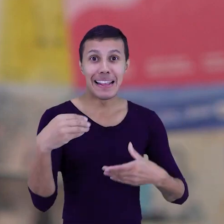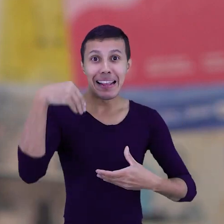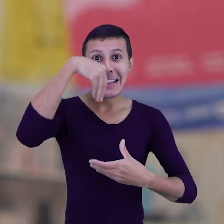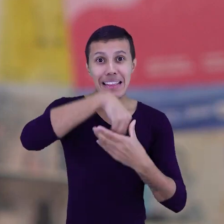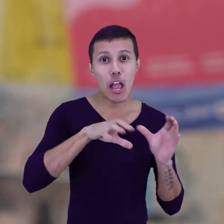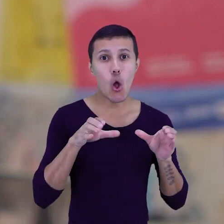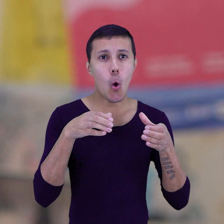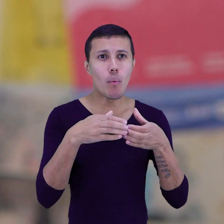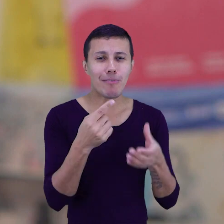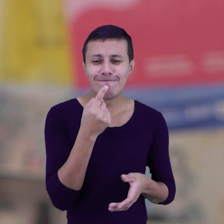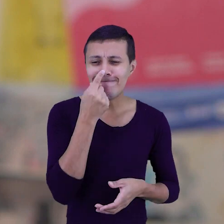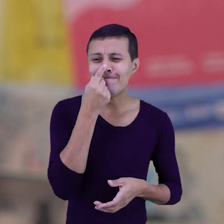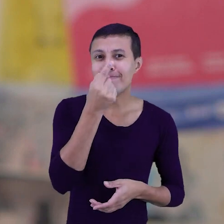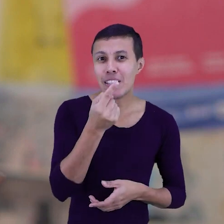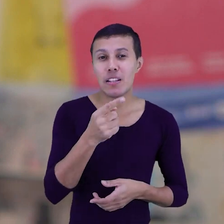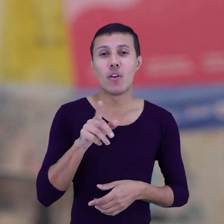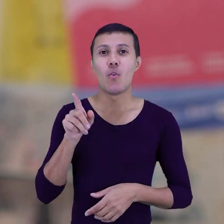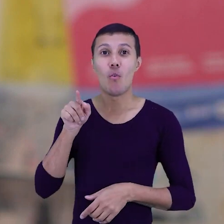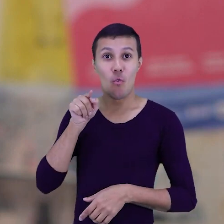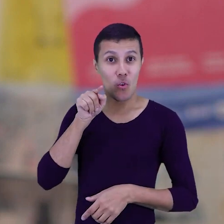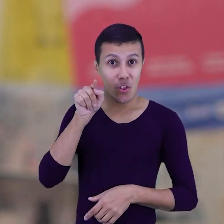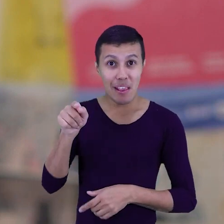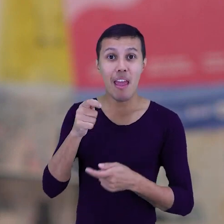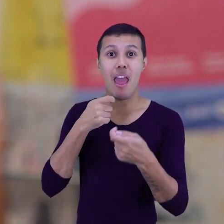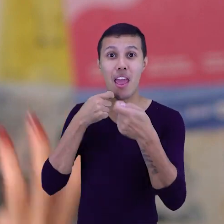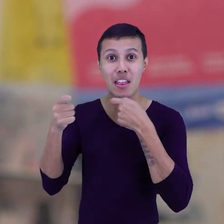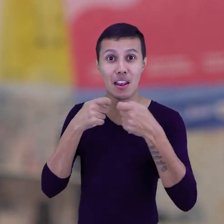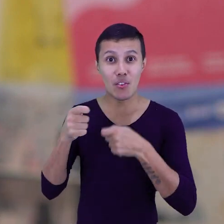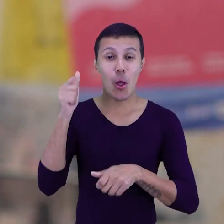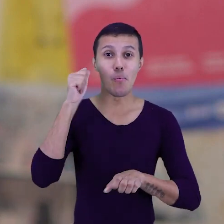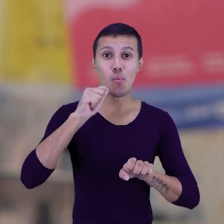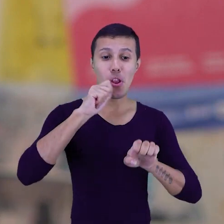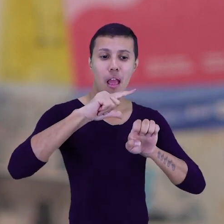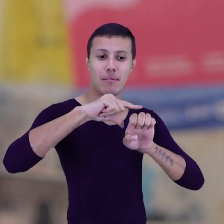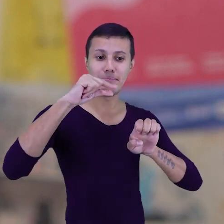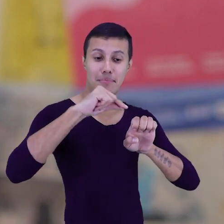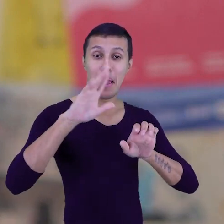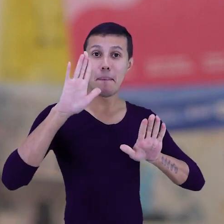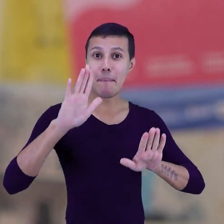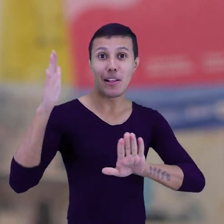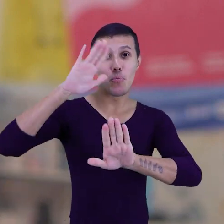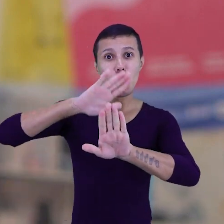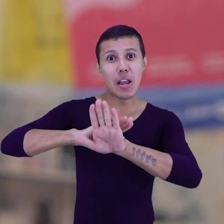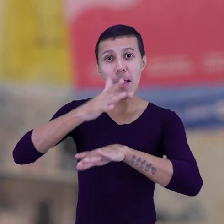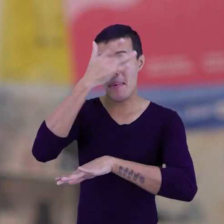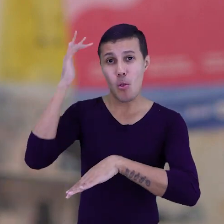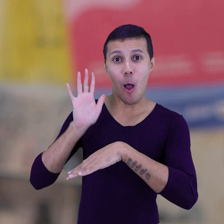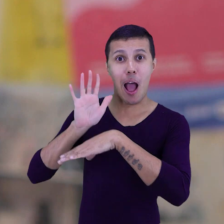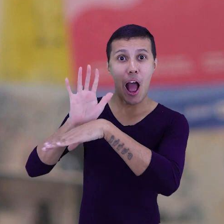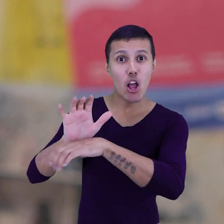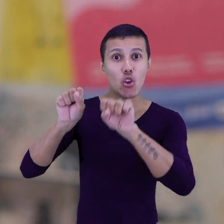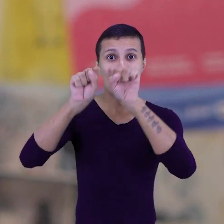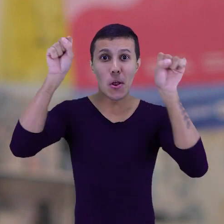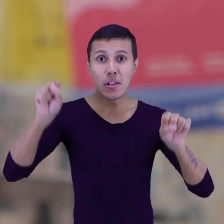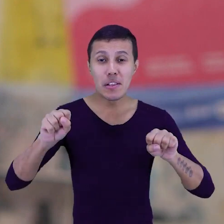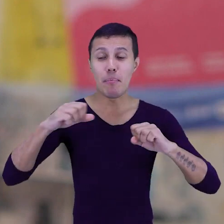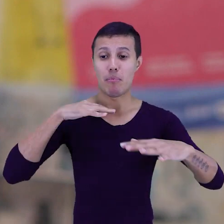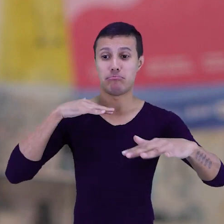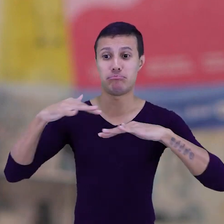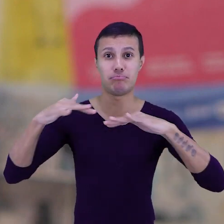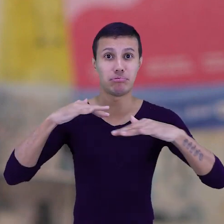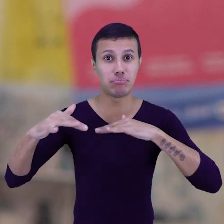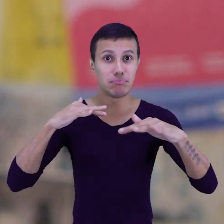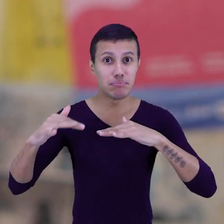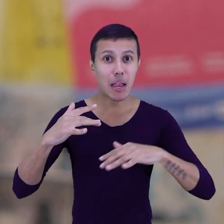que estão envolvidas com essas comunidades. Você entrevistou as empreendedoras, mas se você for falar com quem ajuda aquele ecossistema